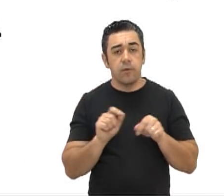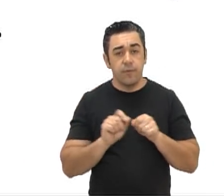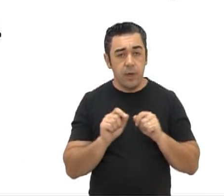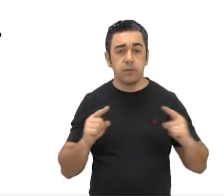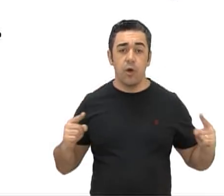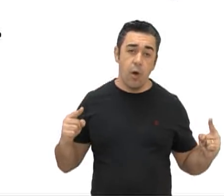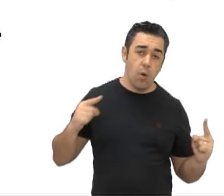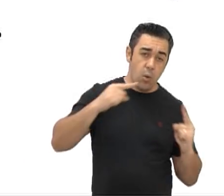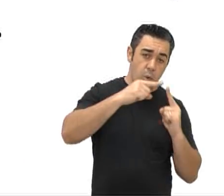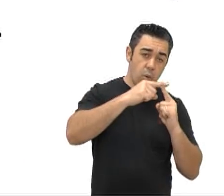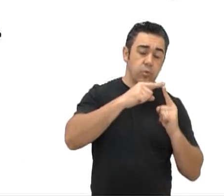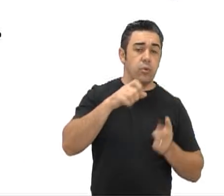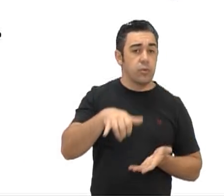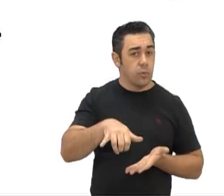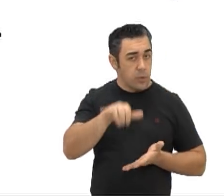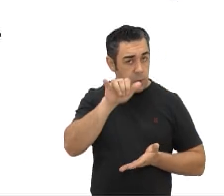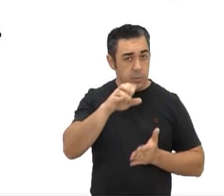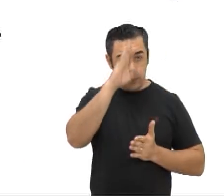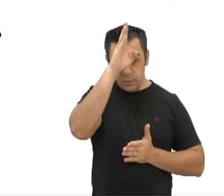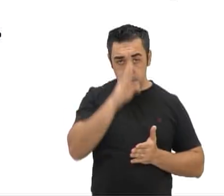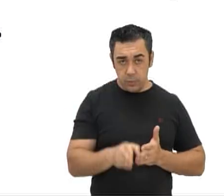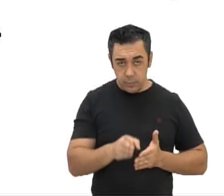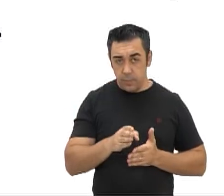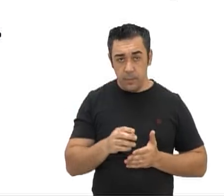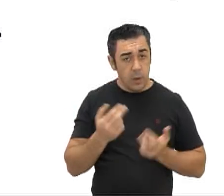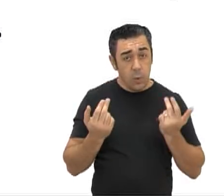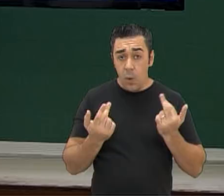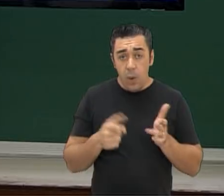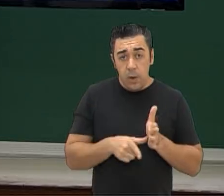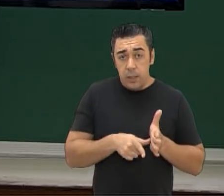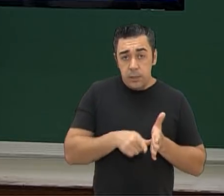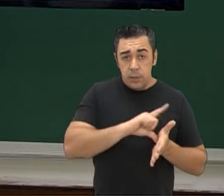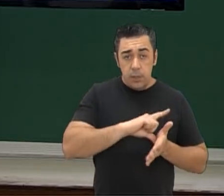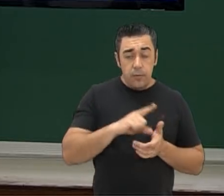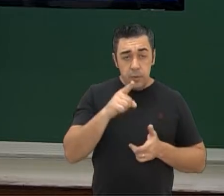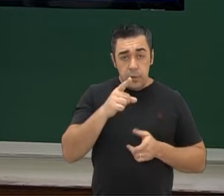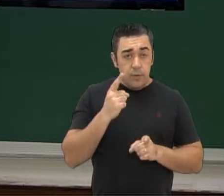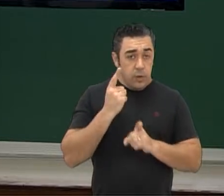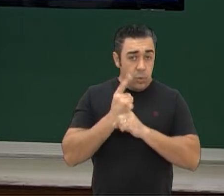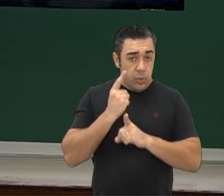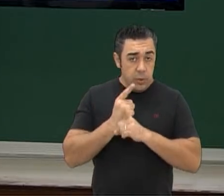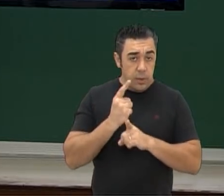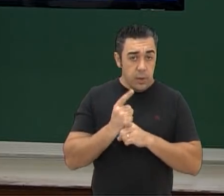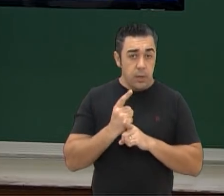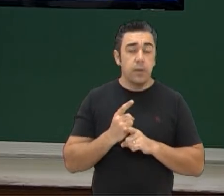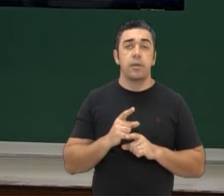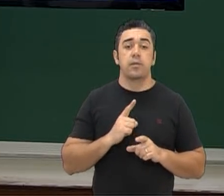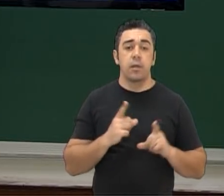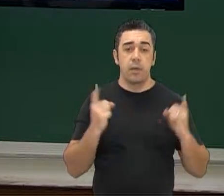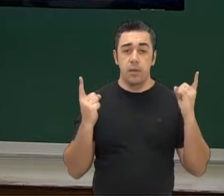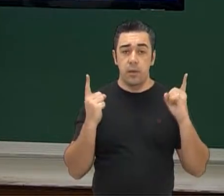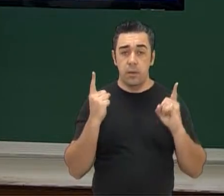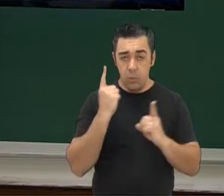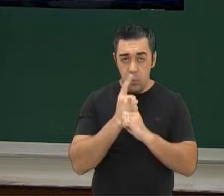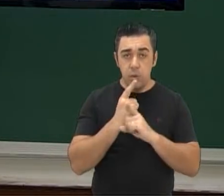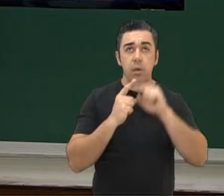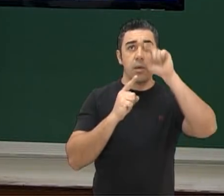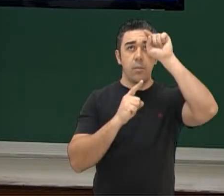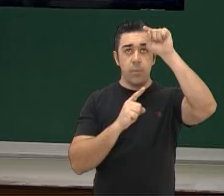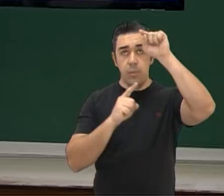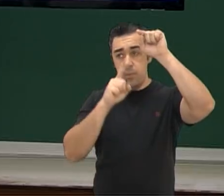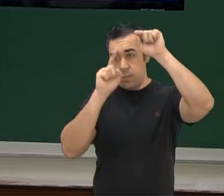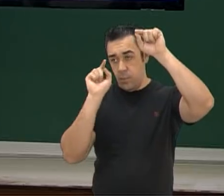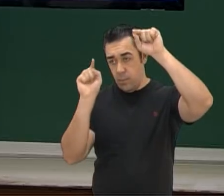vértices em relação ao eixo Y. A mesma ideia, tá? Você vai determinar os pares que você usou